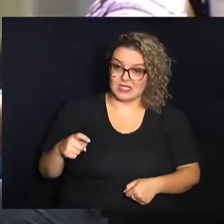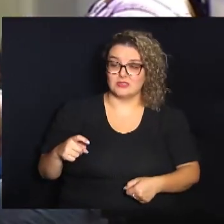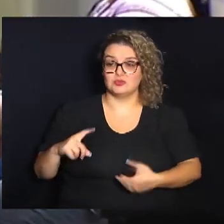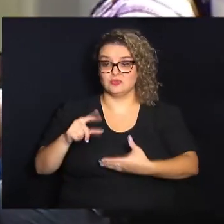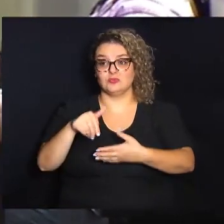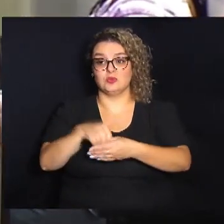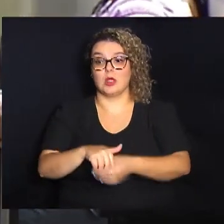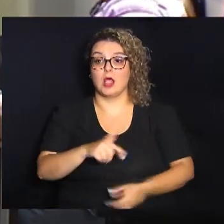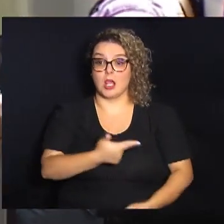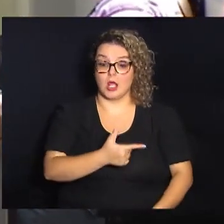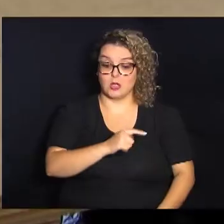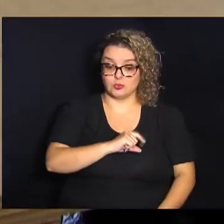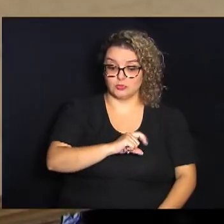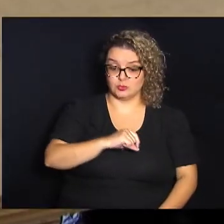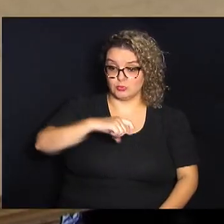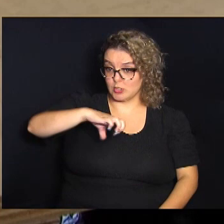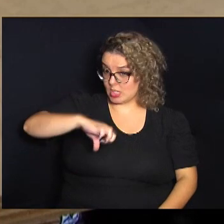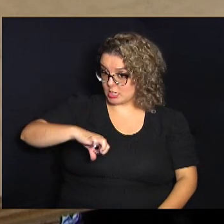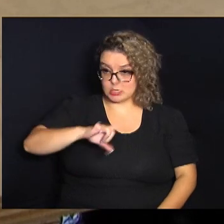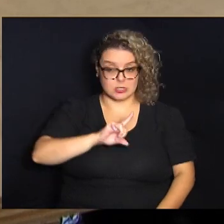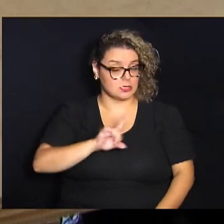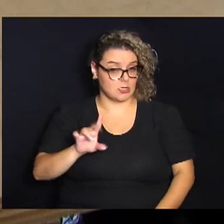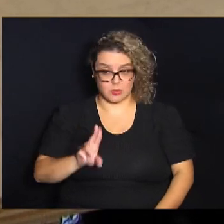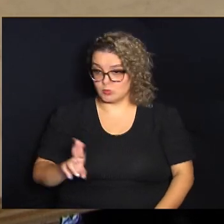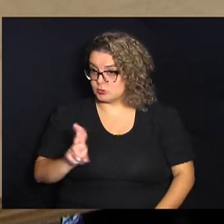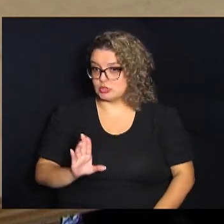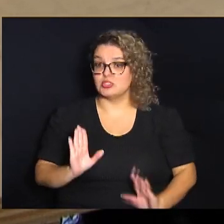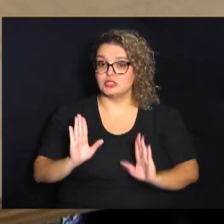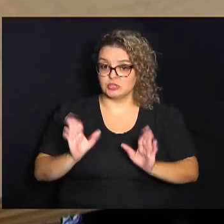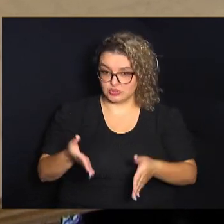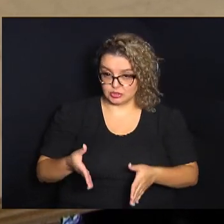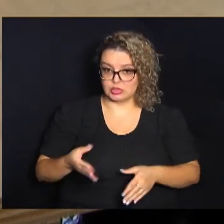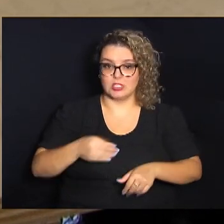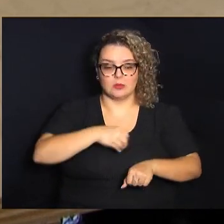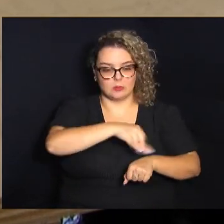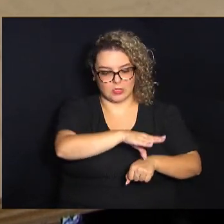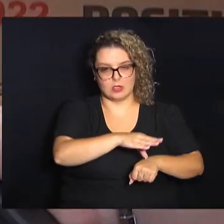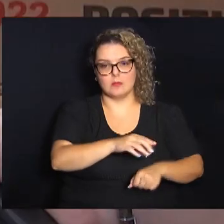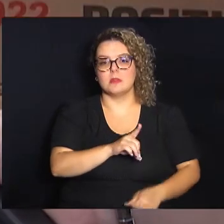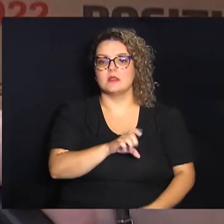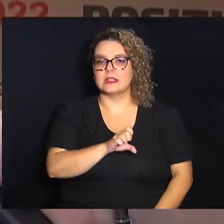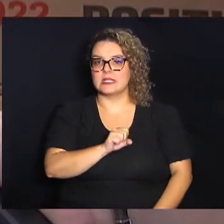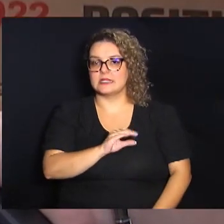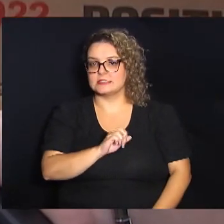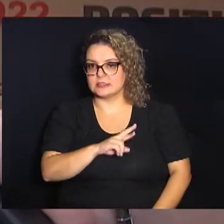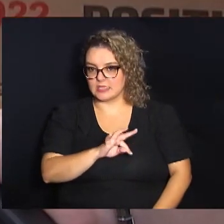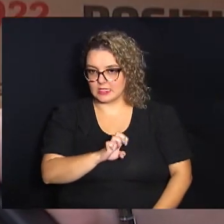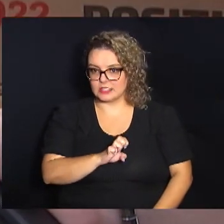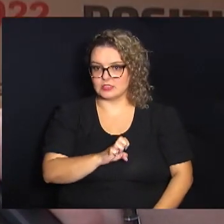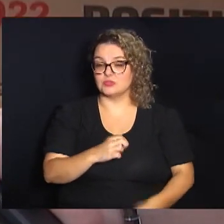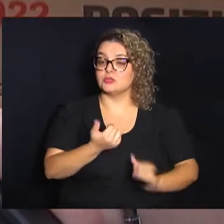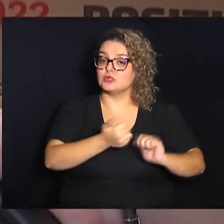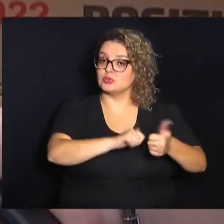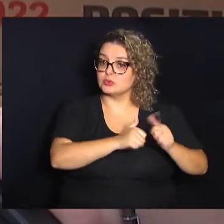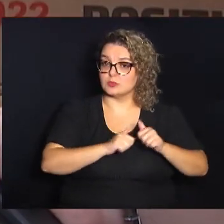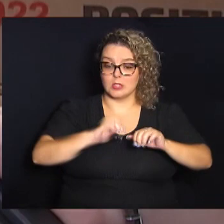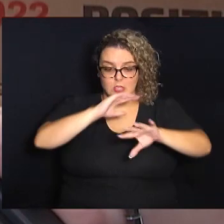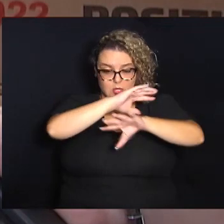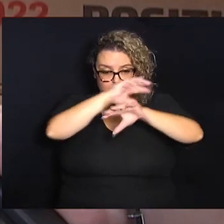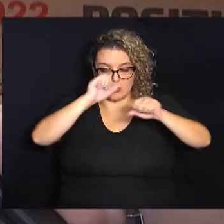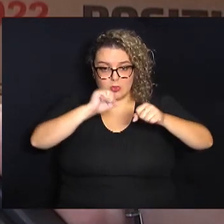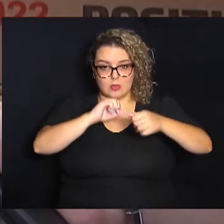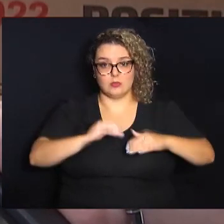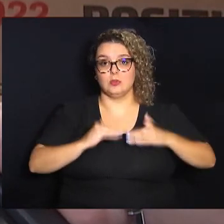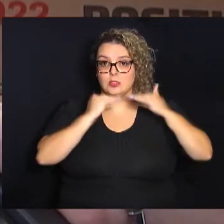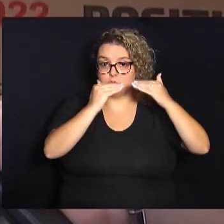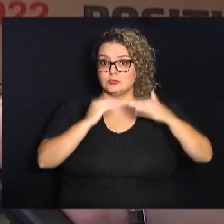urnas 2009 não serão utilizadas, elas já estão sendo encaminhadas para descarte e está sob avaliação do Tribunal Superior Eleitoral